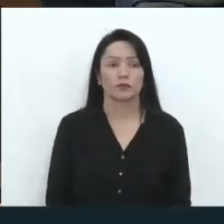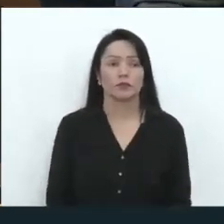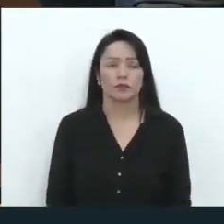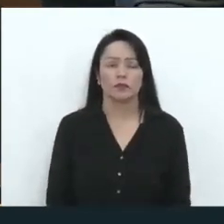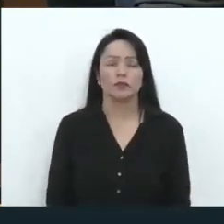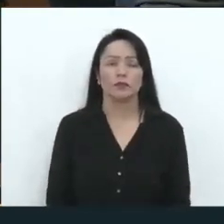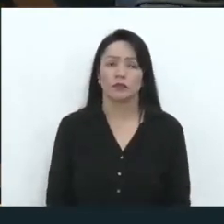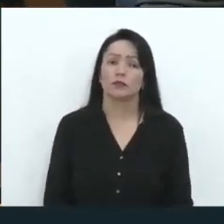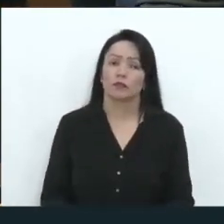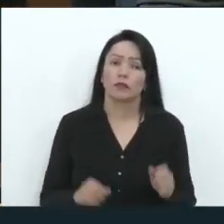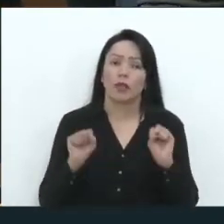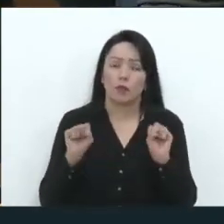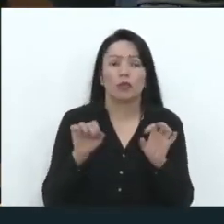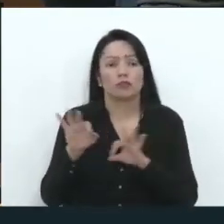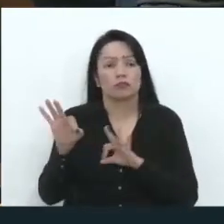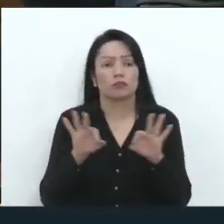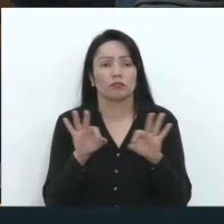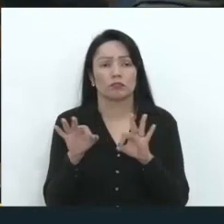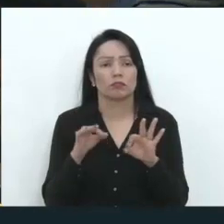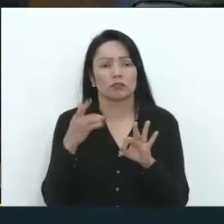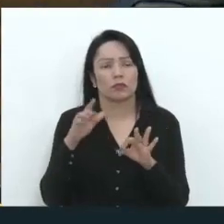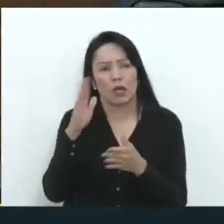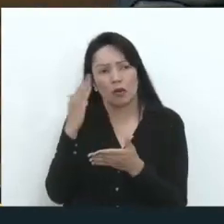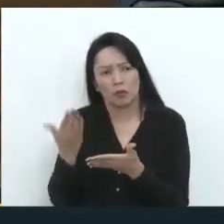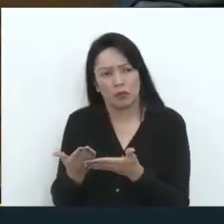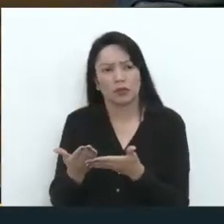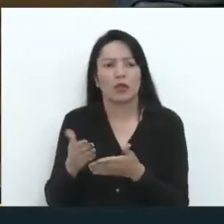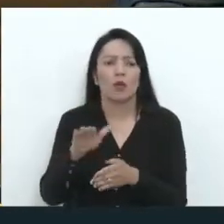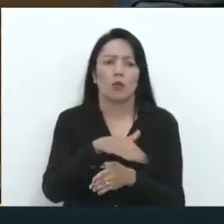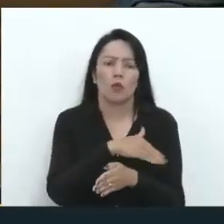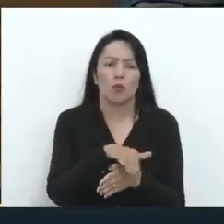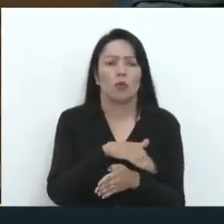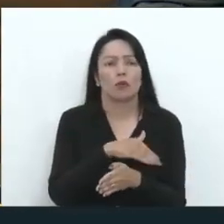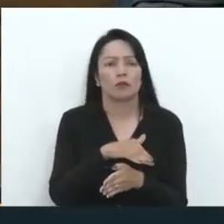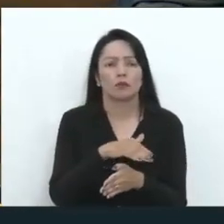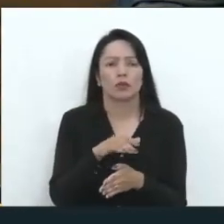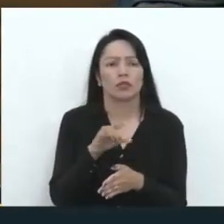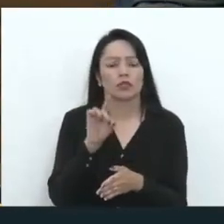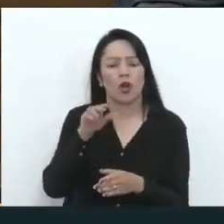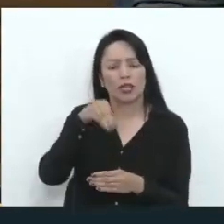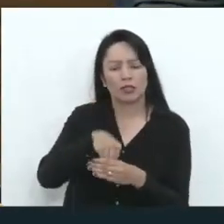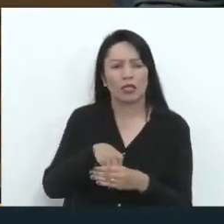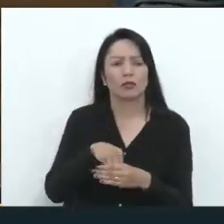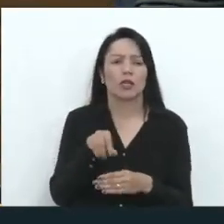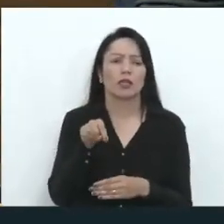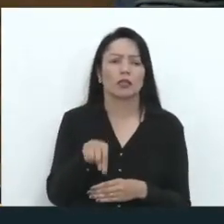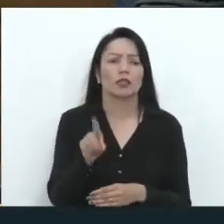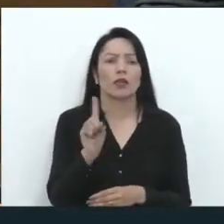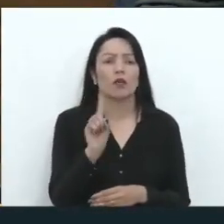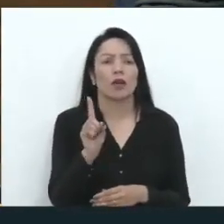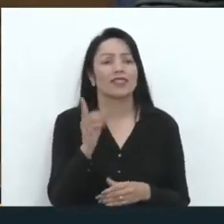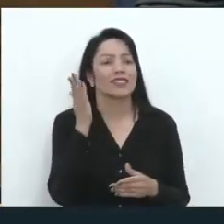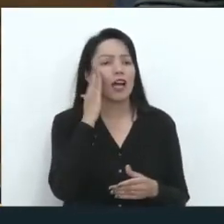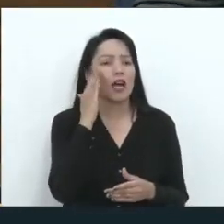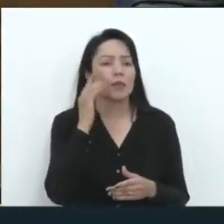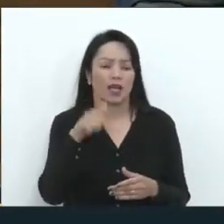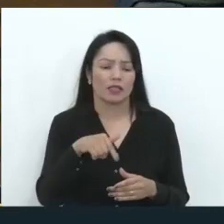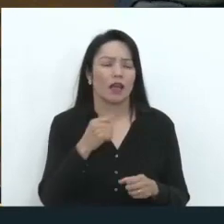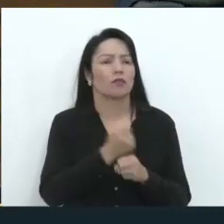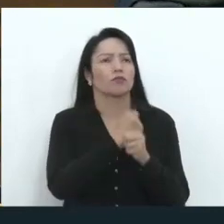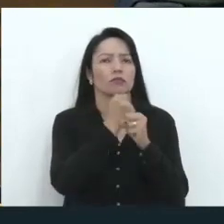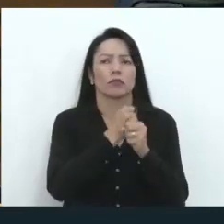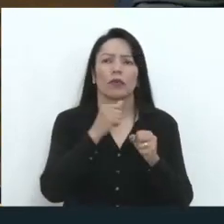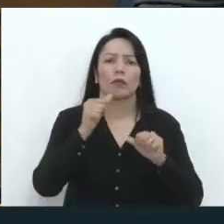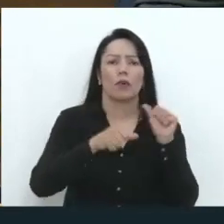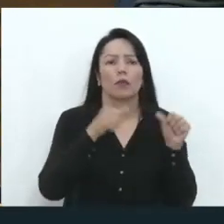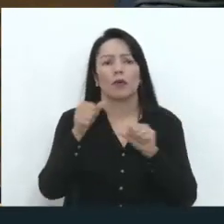até aí de homenagem em rua, né, não só simbólico aqui dentro da casa, que a gente sabe que a casa pode passar por reformas e mudar